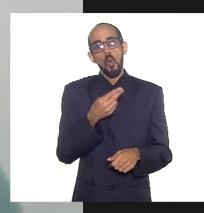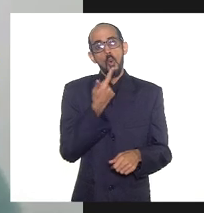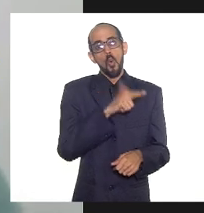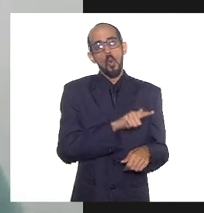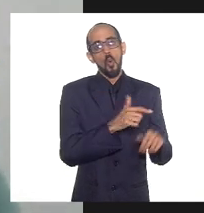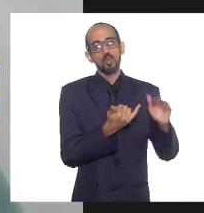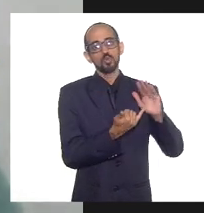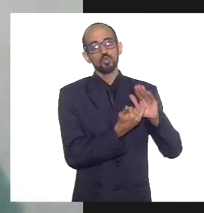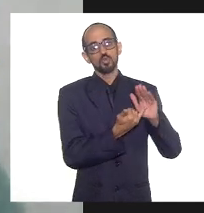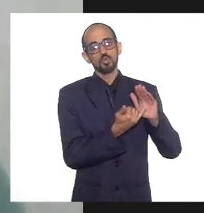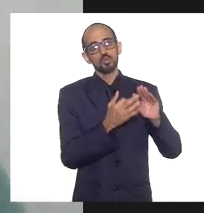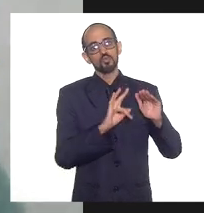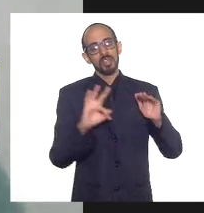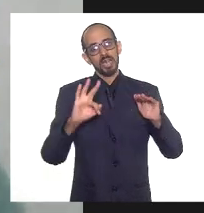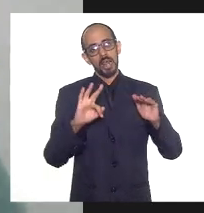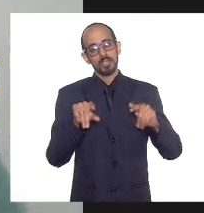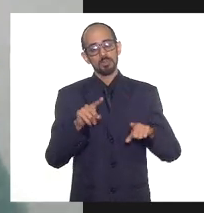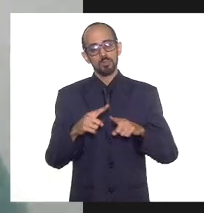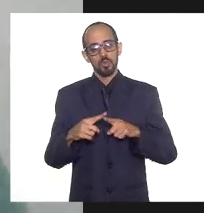essa parte toda,